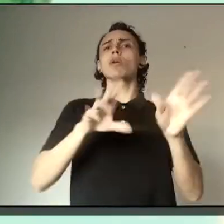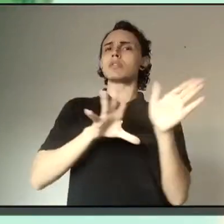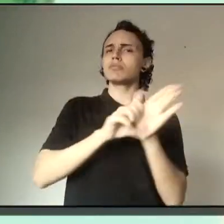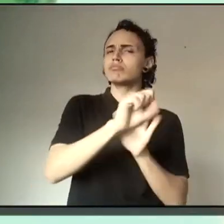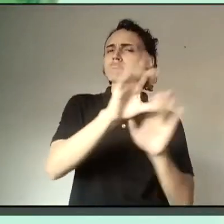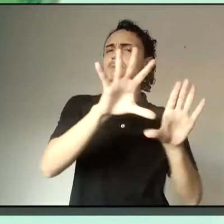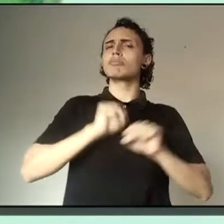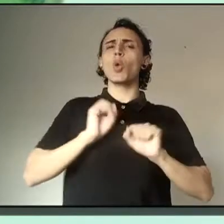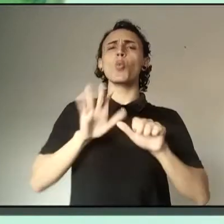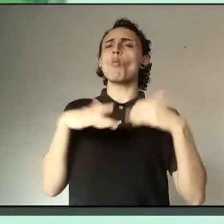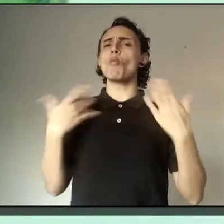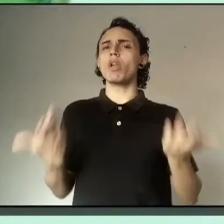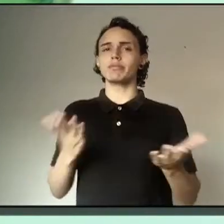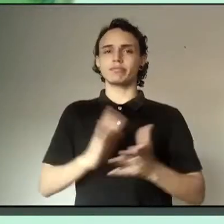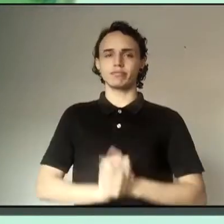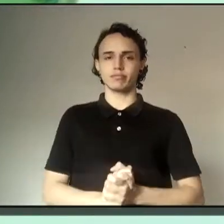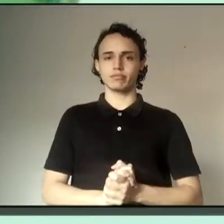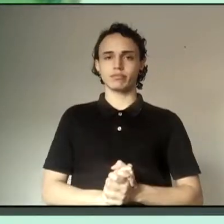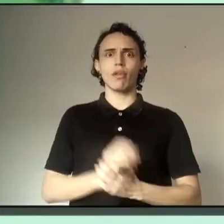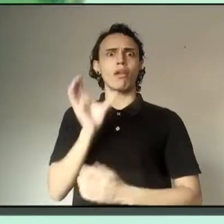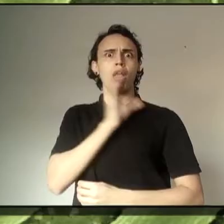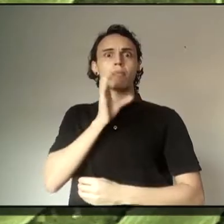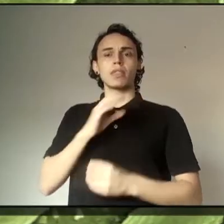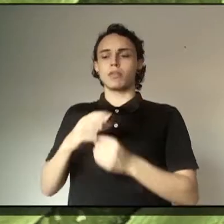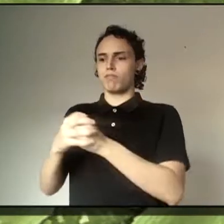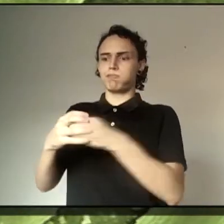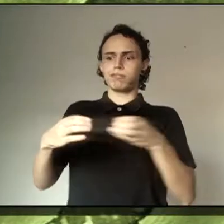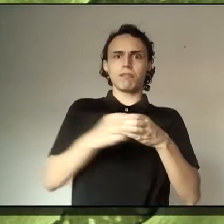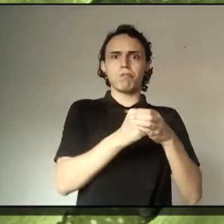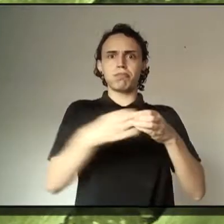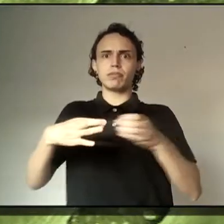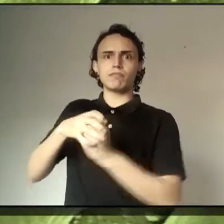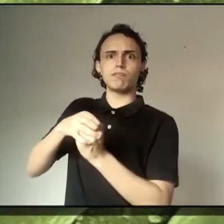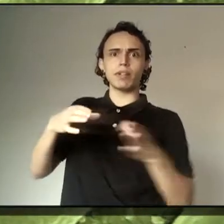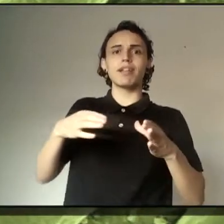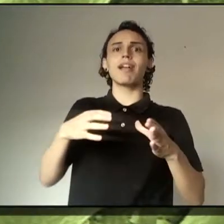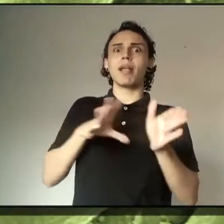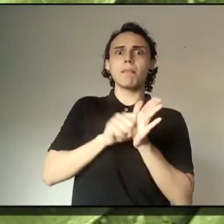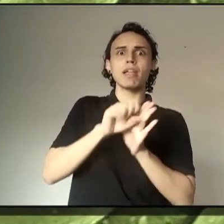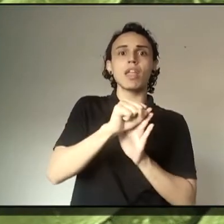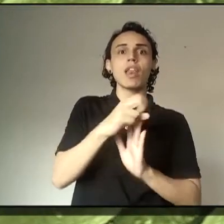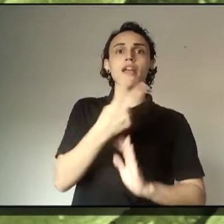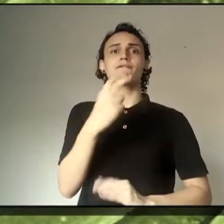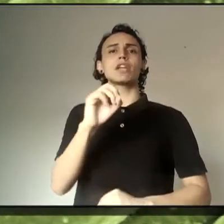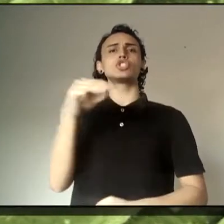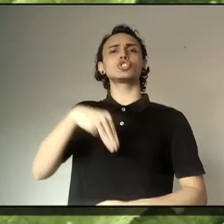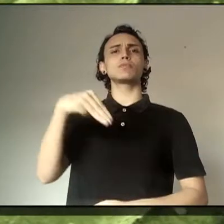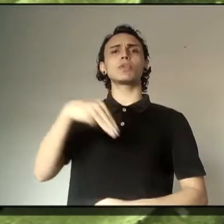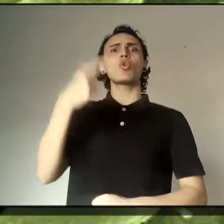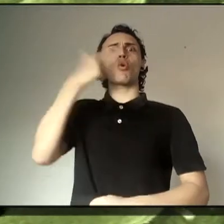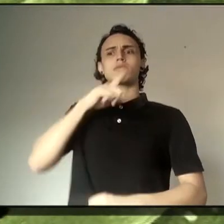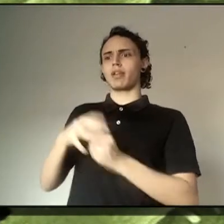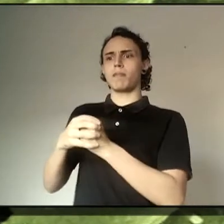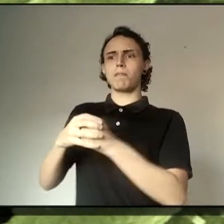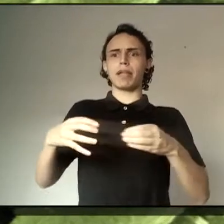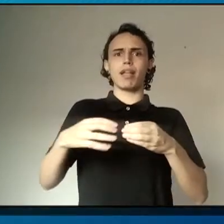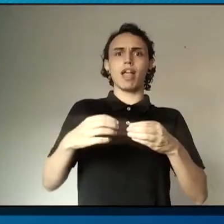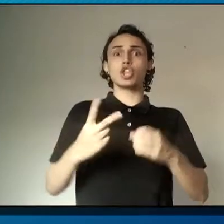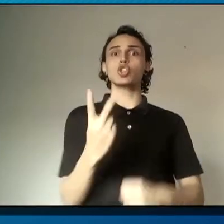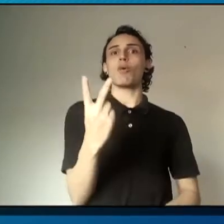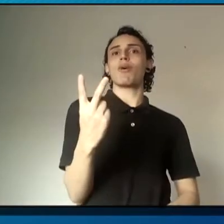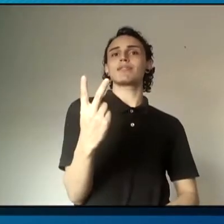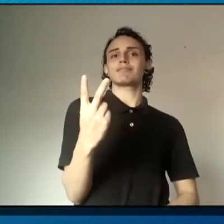utilizados no combate às infecções bacterianas? As bactérias evoluem muito rapidamente, né? Uma bactéria vira 2 em 20 minutos, elas